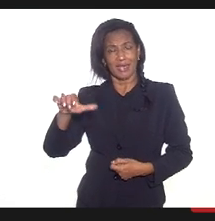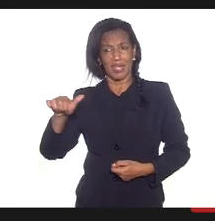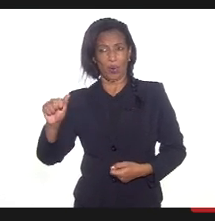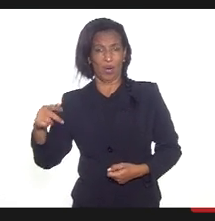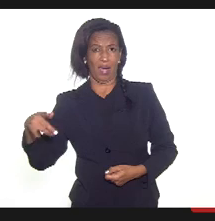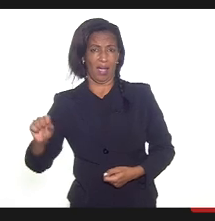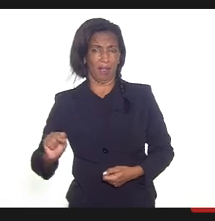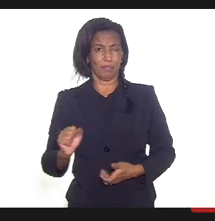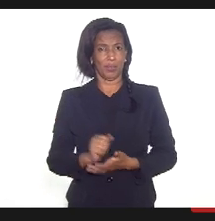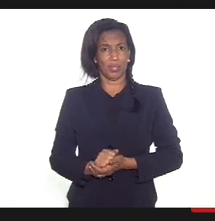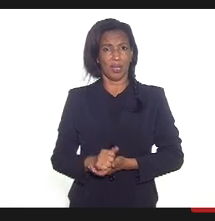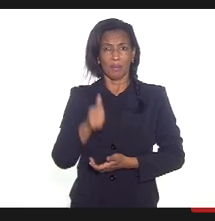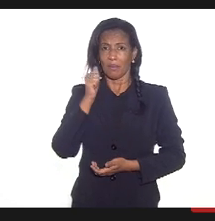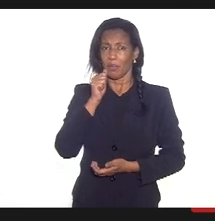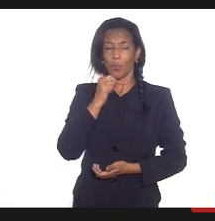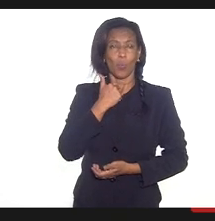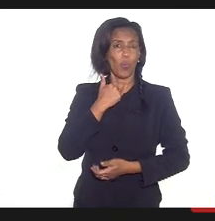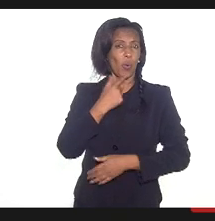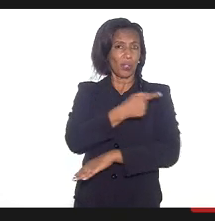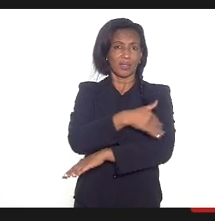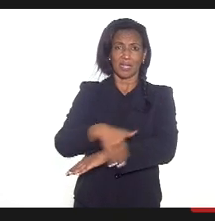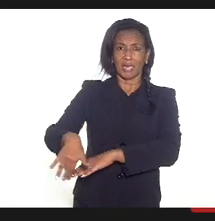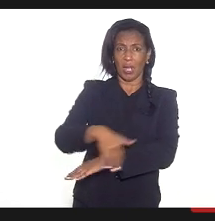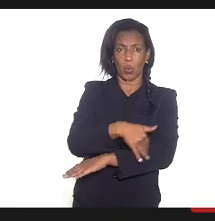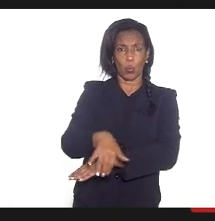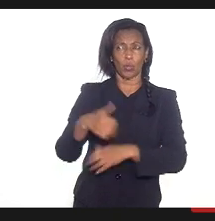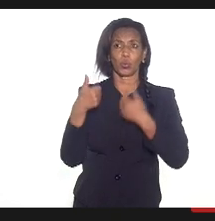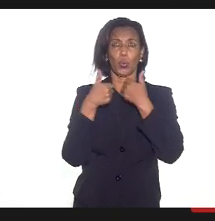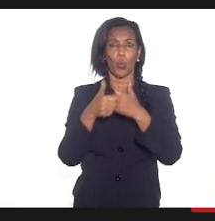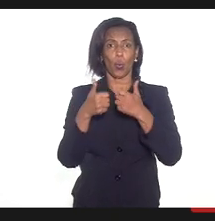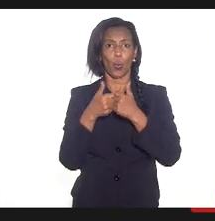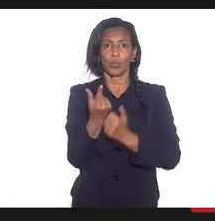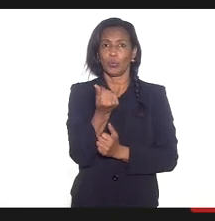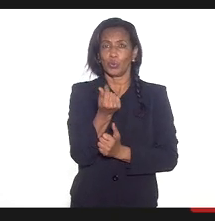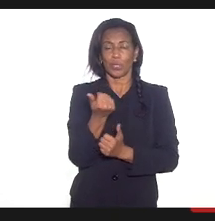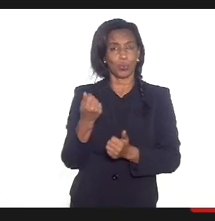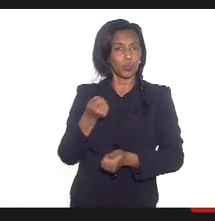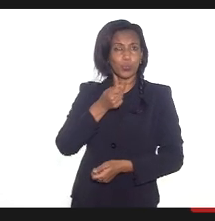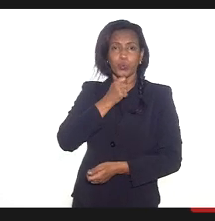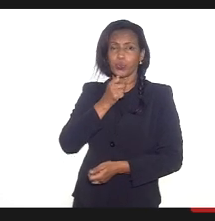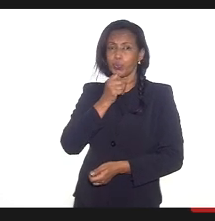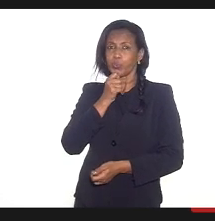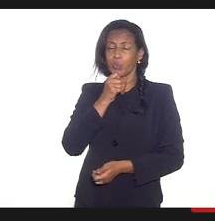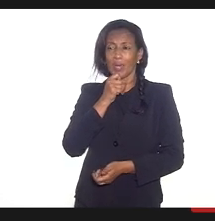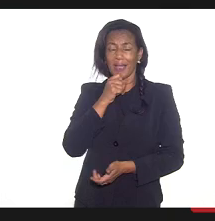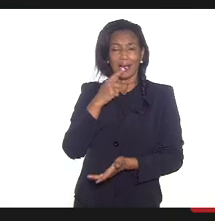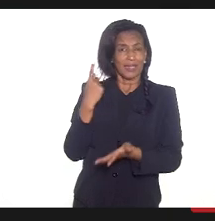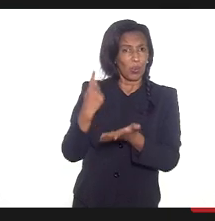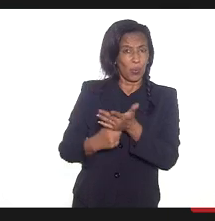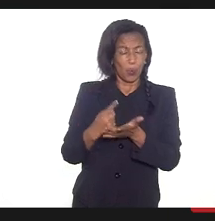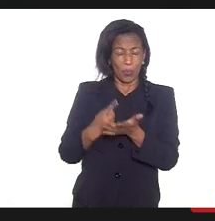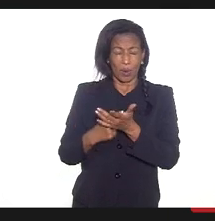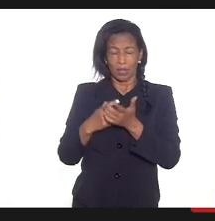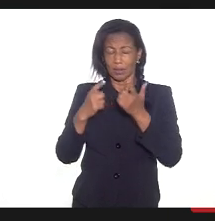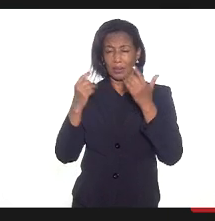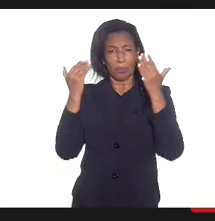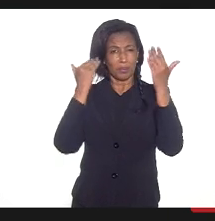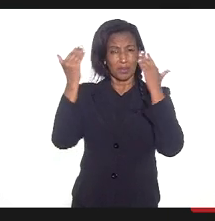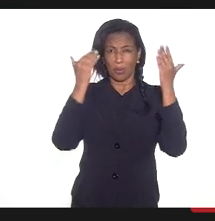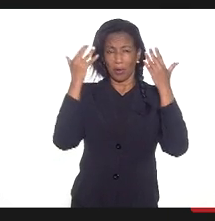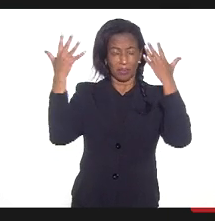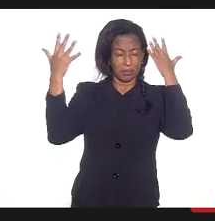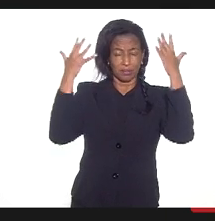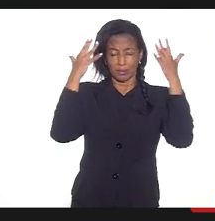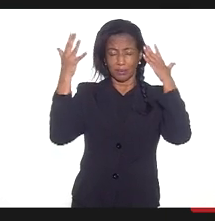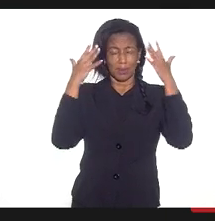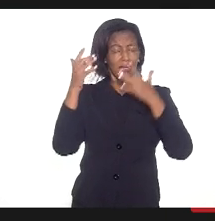se ela tem condições de sair na rua, pegar um ônibus e chegar até o CAPS. Às vezes, ela está tão comprometida psicologicamente que ela não tem